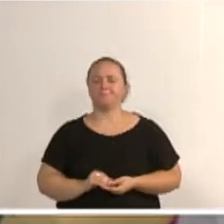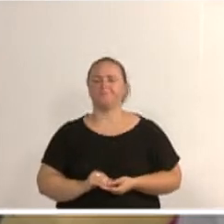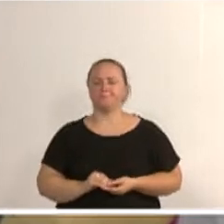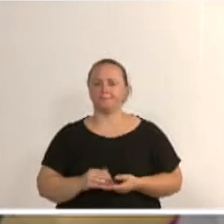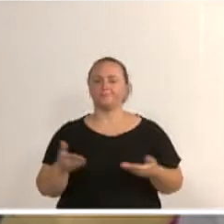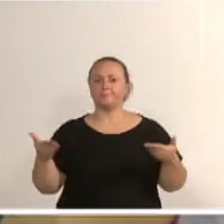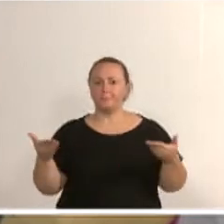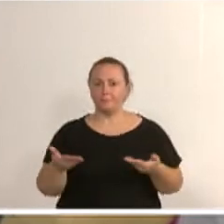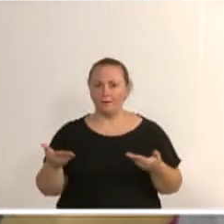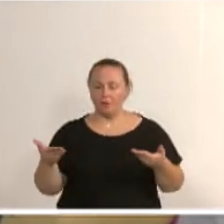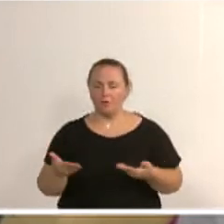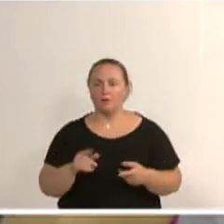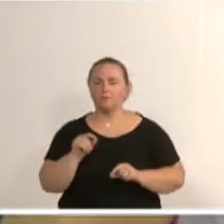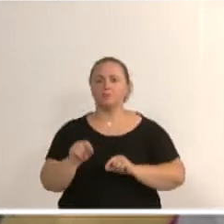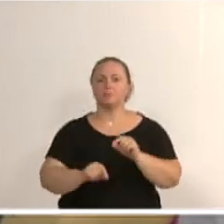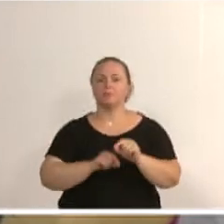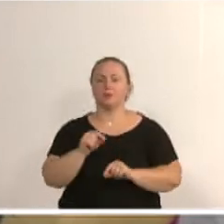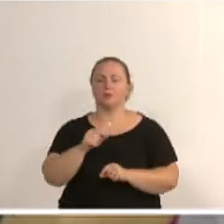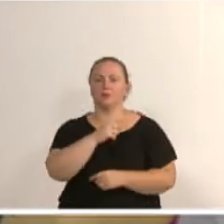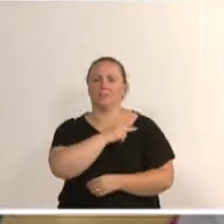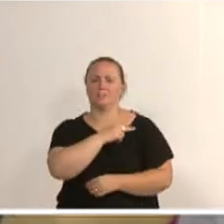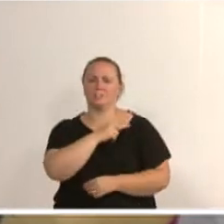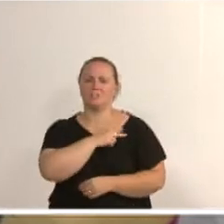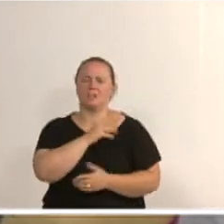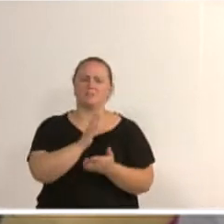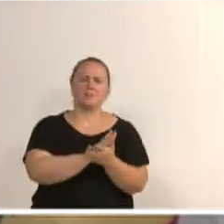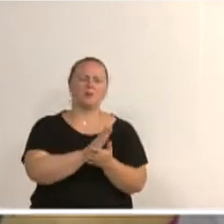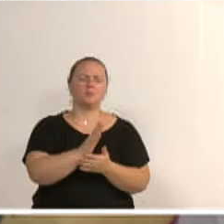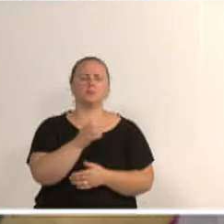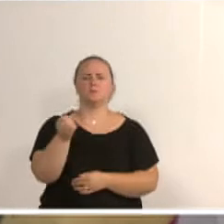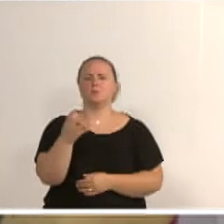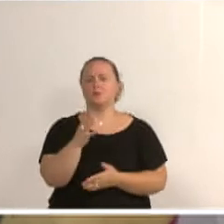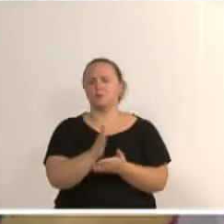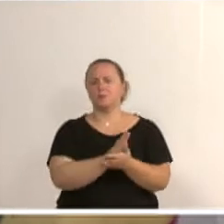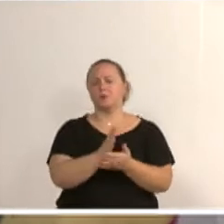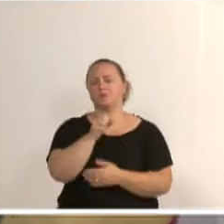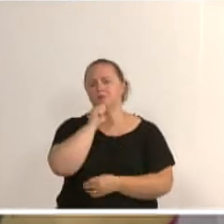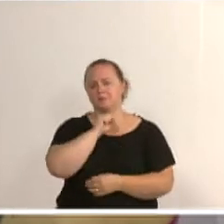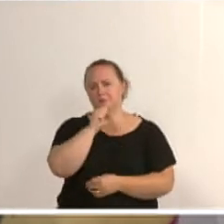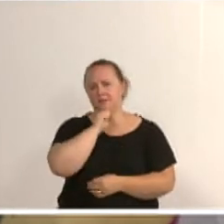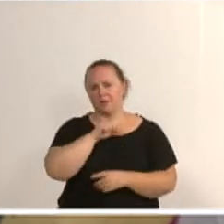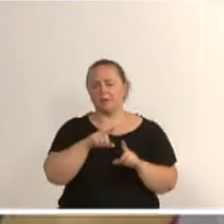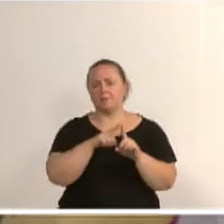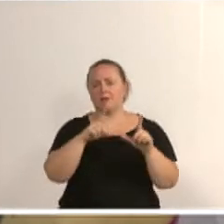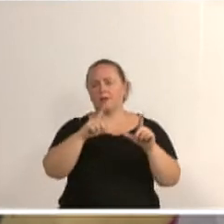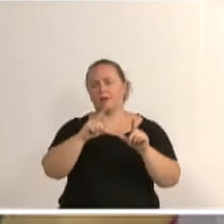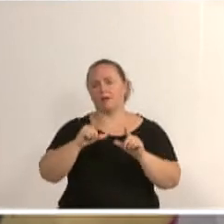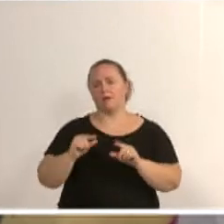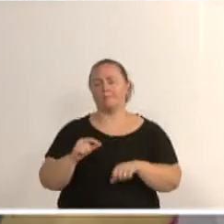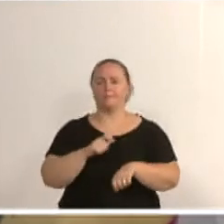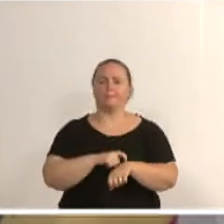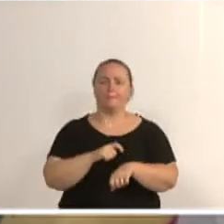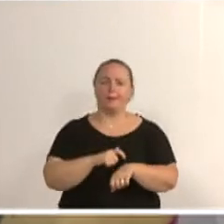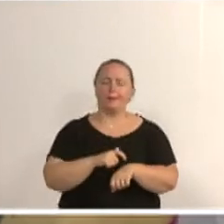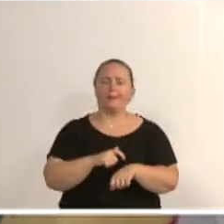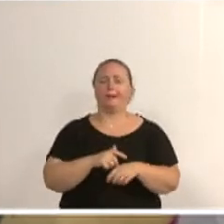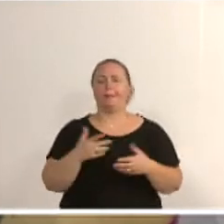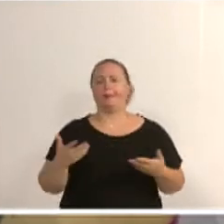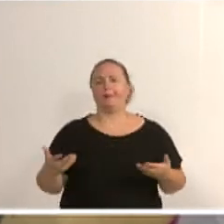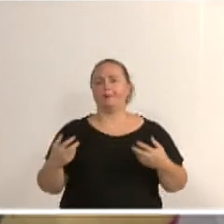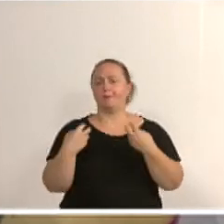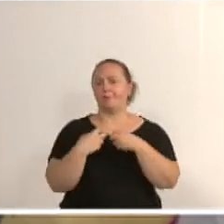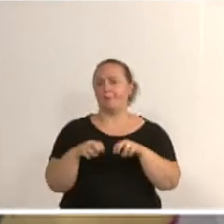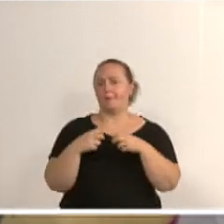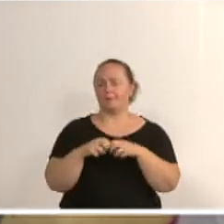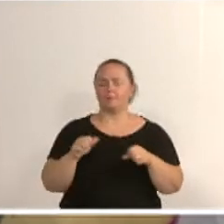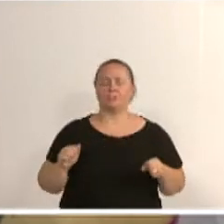volta a ser intransigente. Algumas latas novas, outras velhas ainda, porém, diminuição de linhas e horários, ônibus ainda